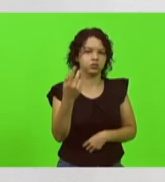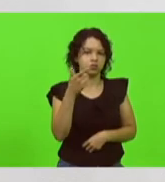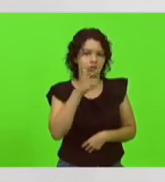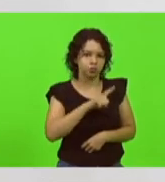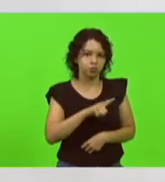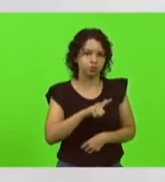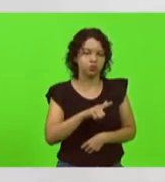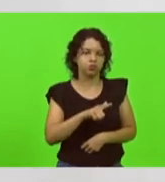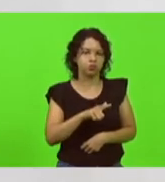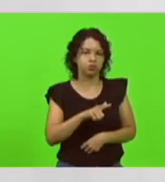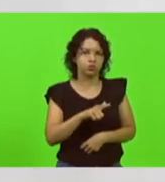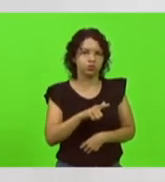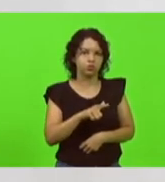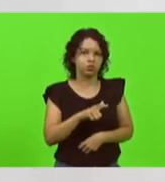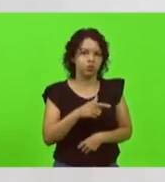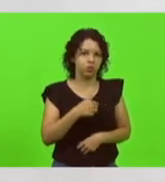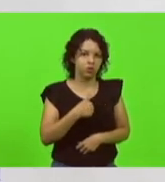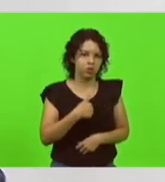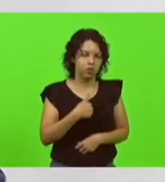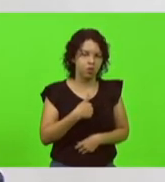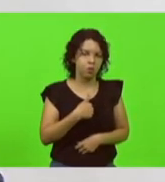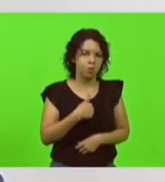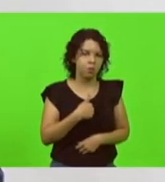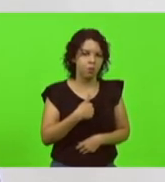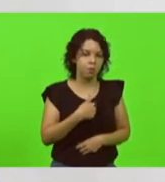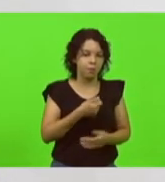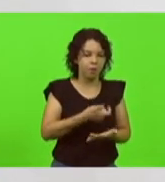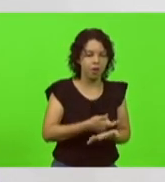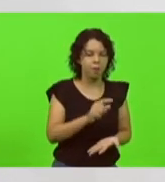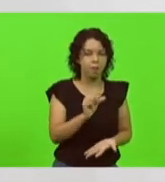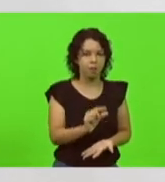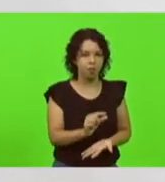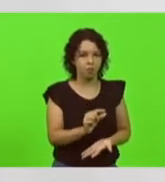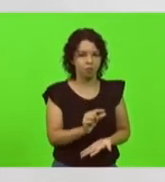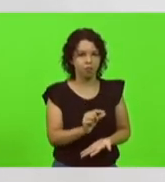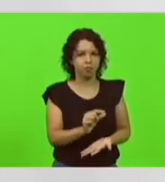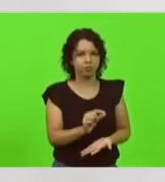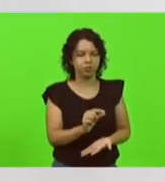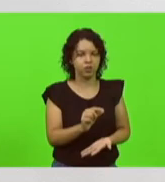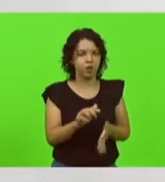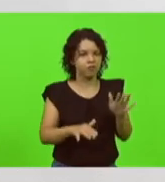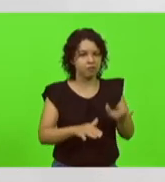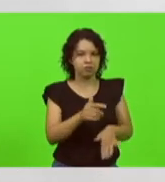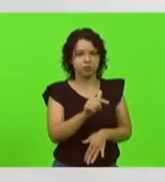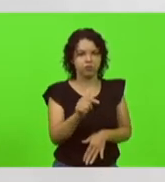muito pouco em cima, a minha contrapartida é pequena, se for olhar, e às vezes não existe.